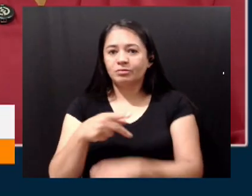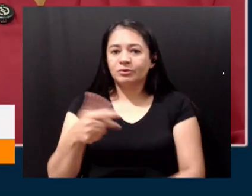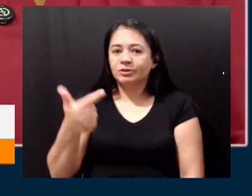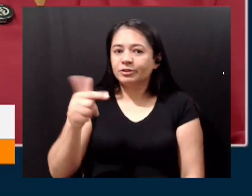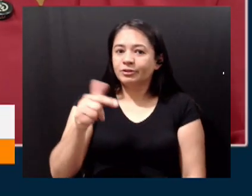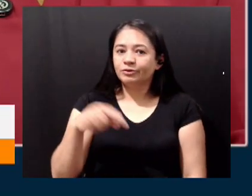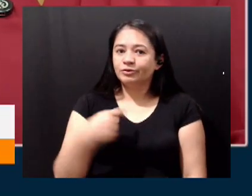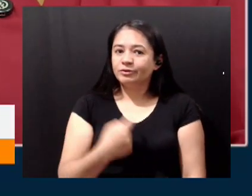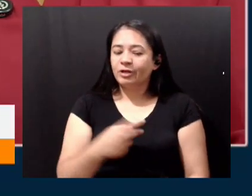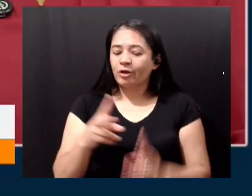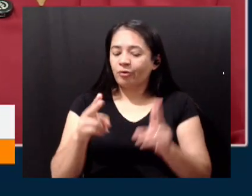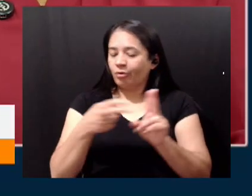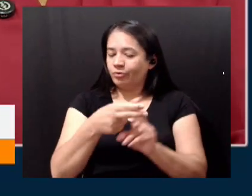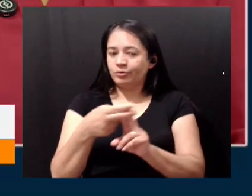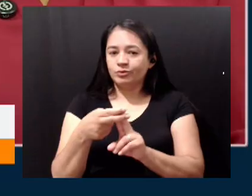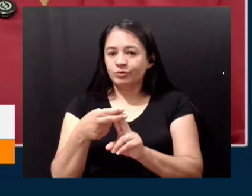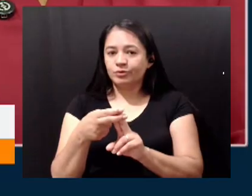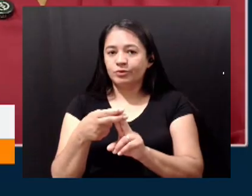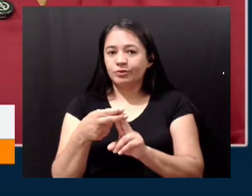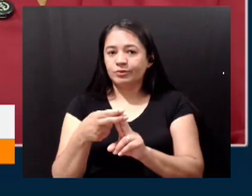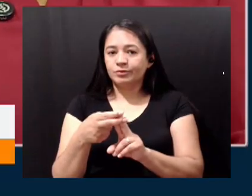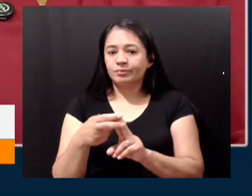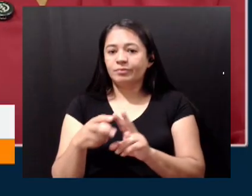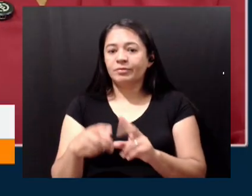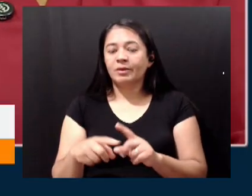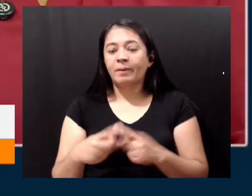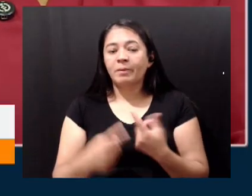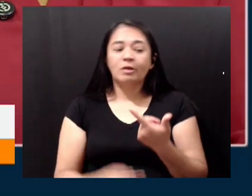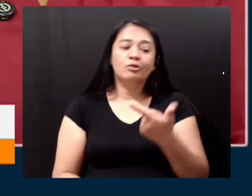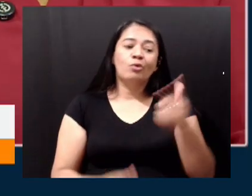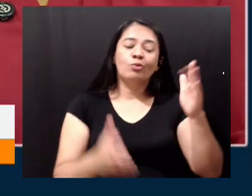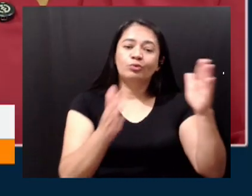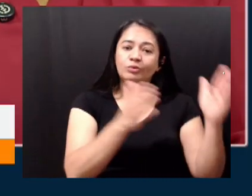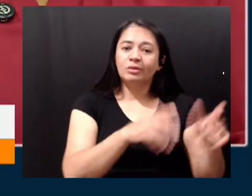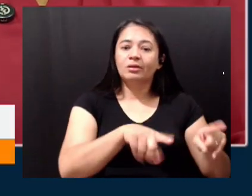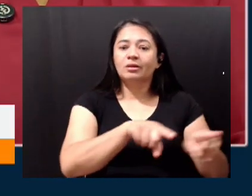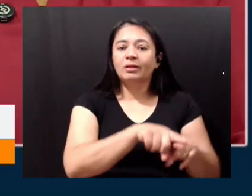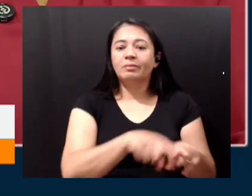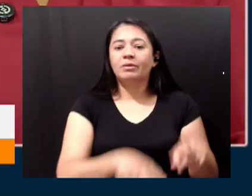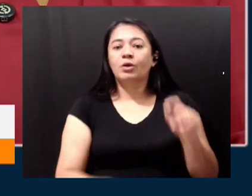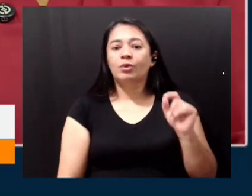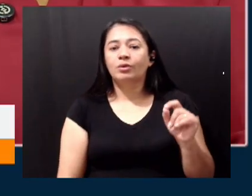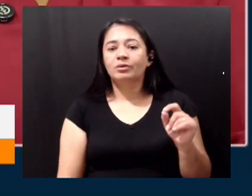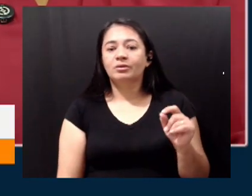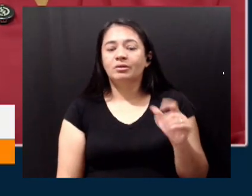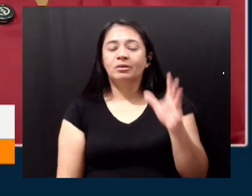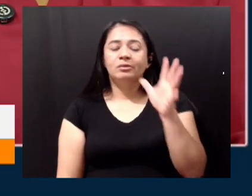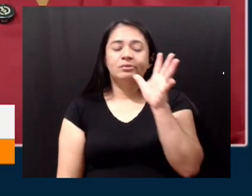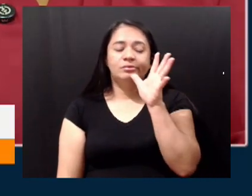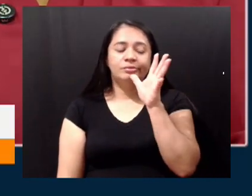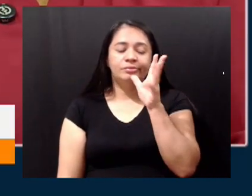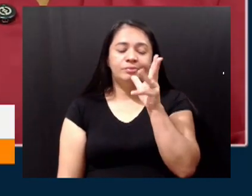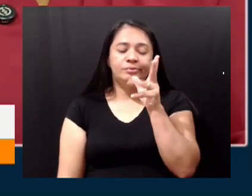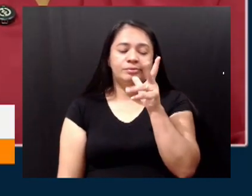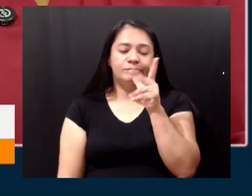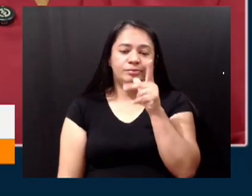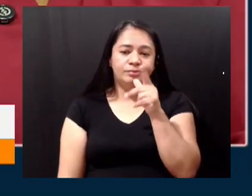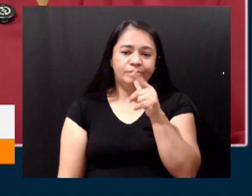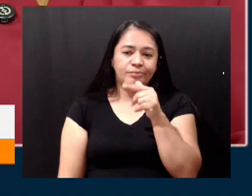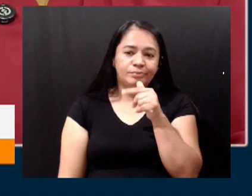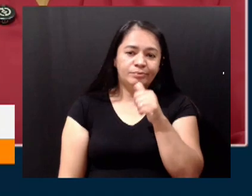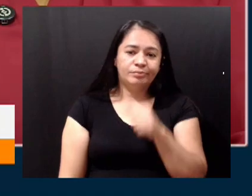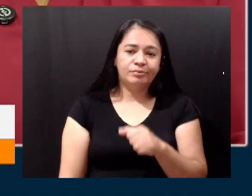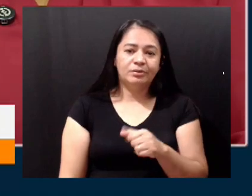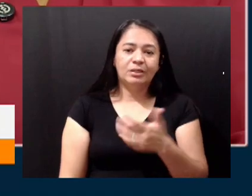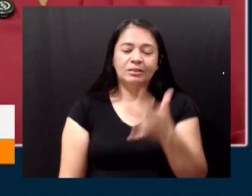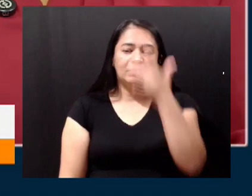Saúde, né. Só que por outro lado também tem essa questão da morosidade, né, às vezes a Uhum. pessoa vai e ela não tá legal, ela